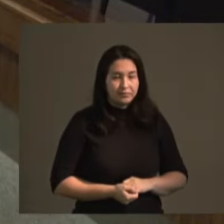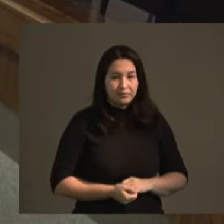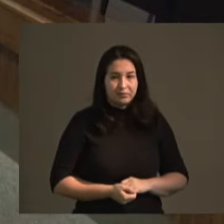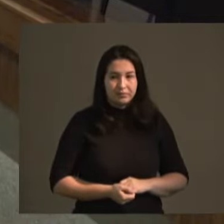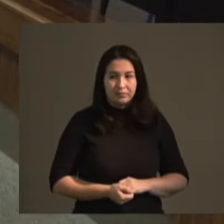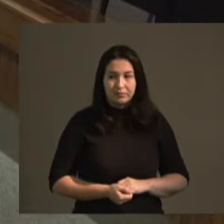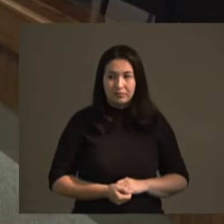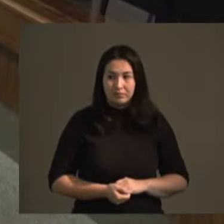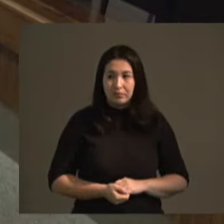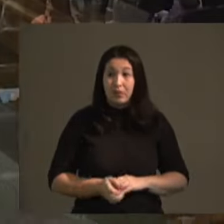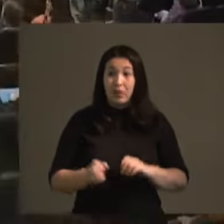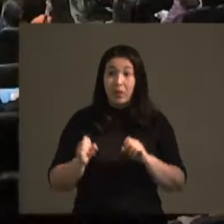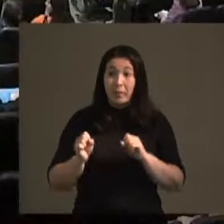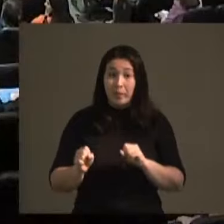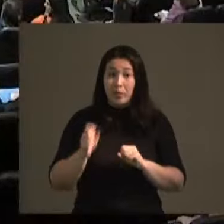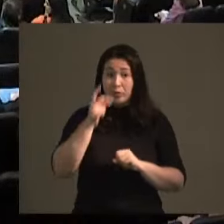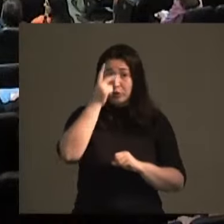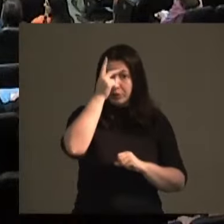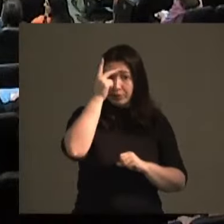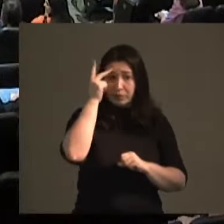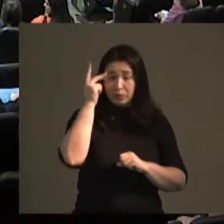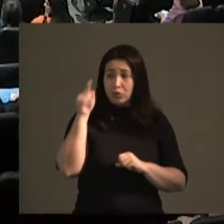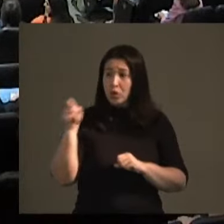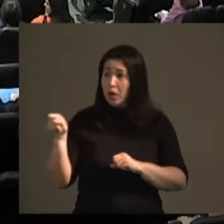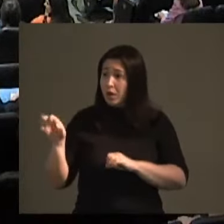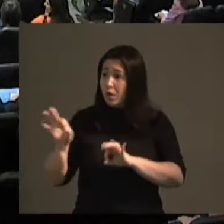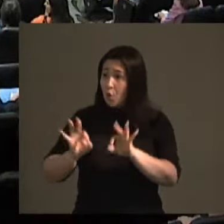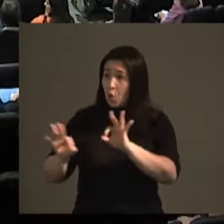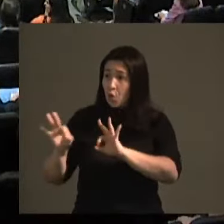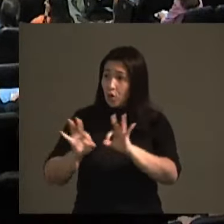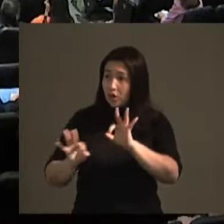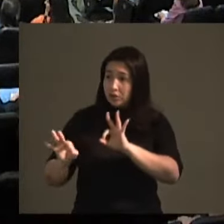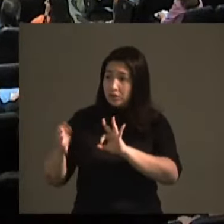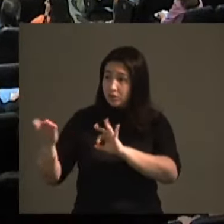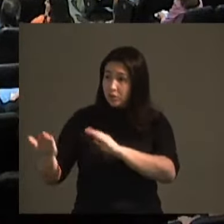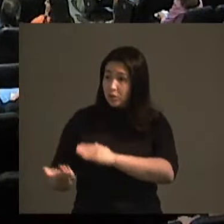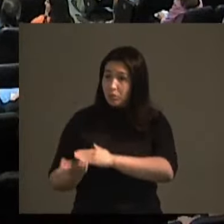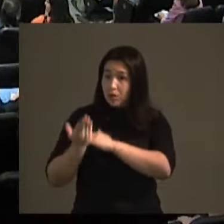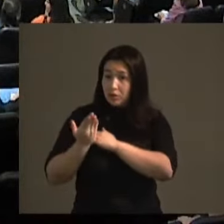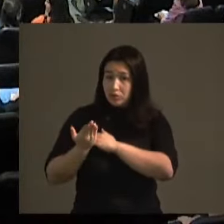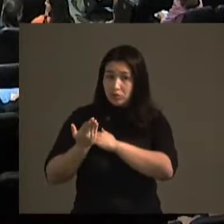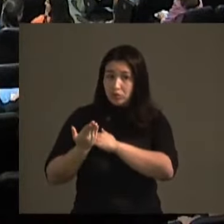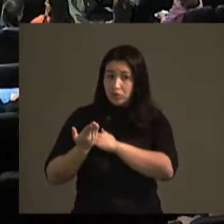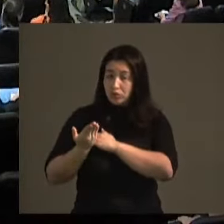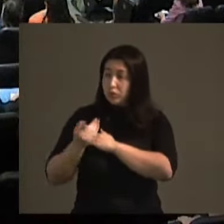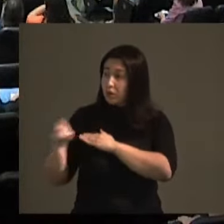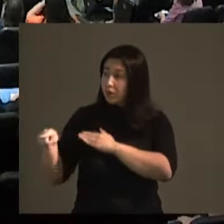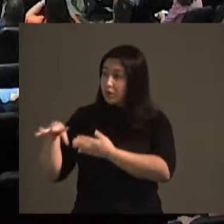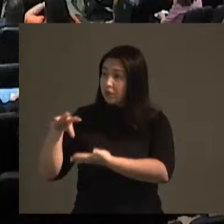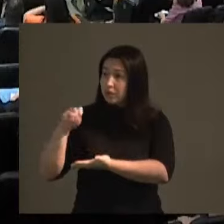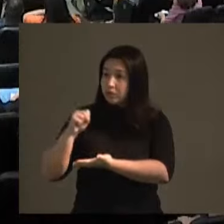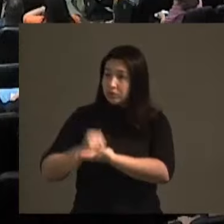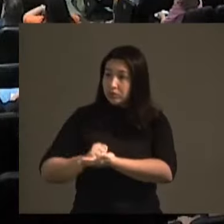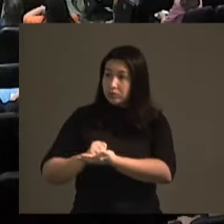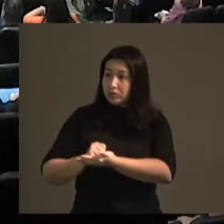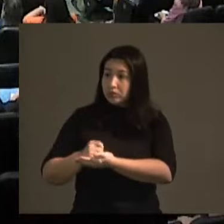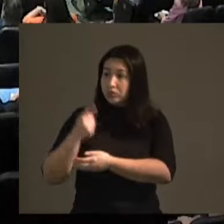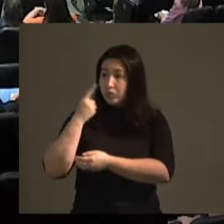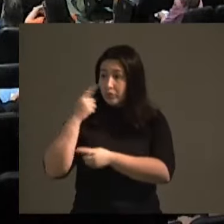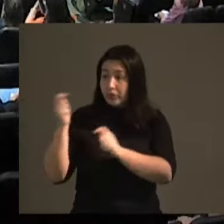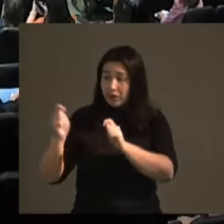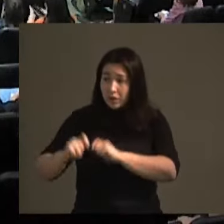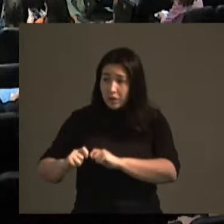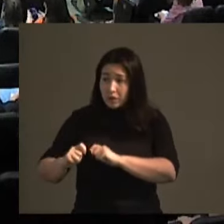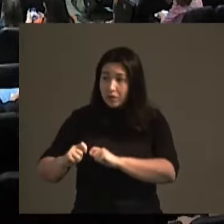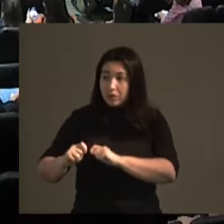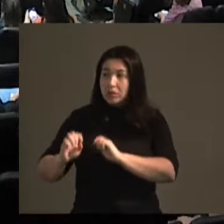Talvez pudesse vir alguém aqui para dar organização, ficar aqui comigo, o Davi ou alguém, para poder fazer as inscrições e ver quem vai falar. É,